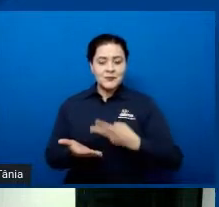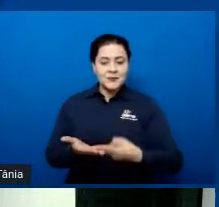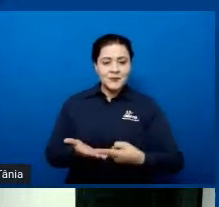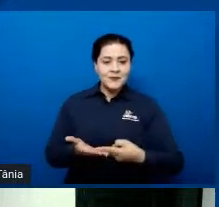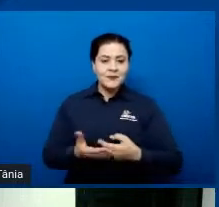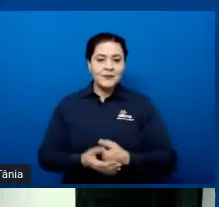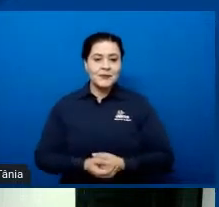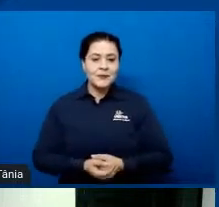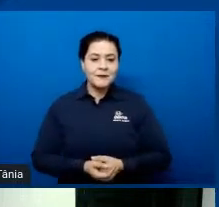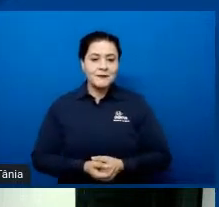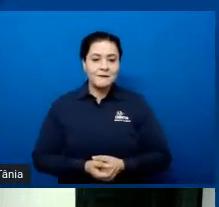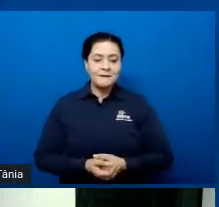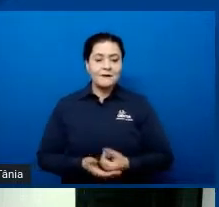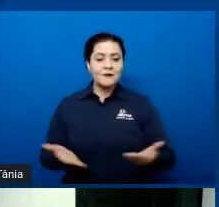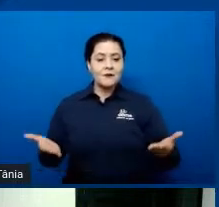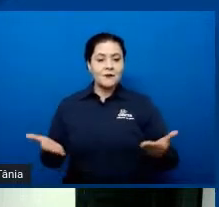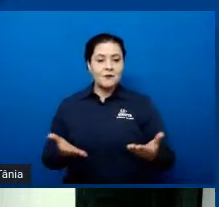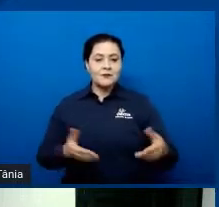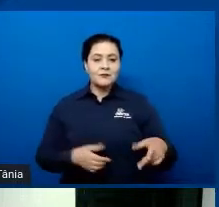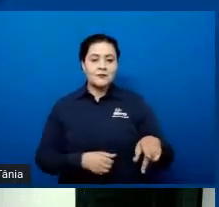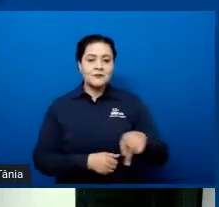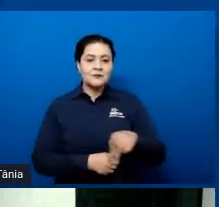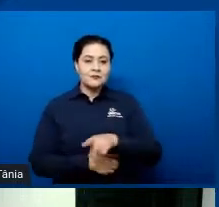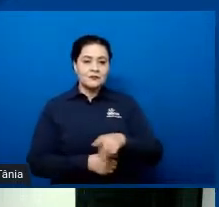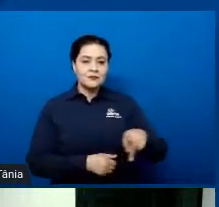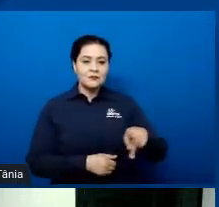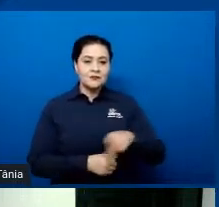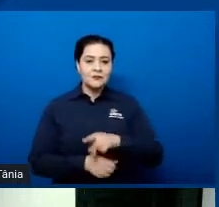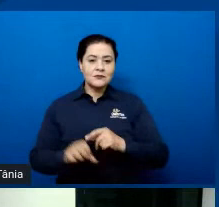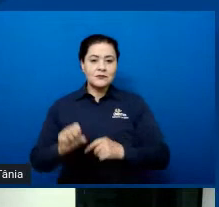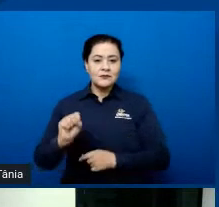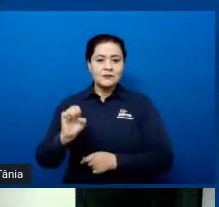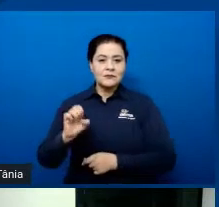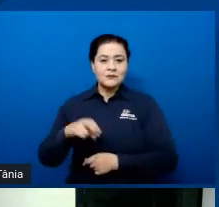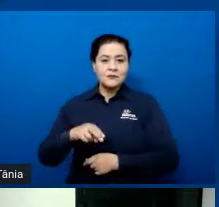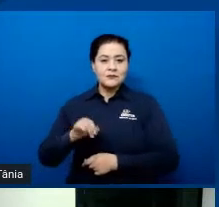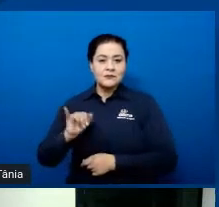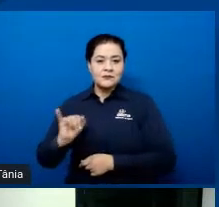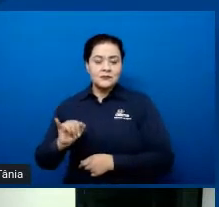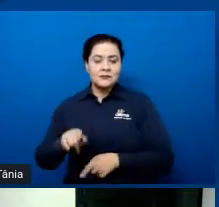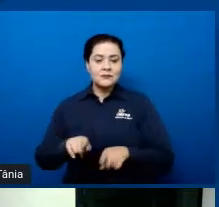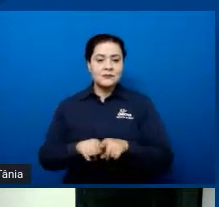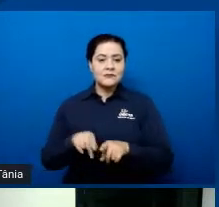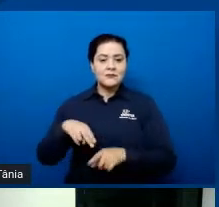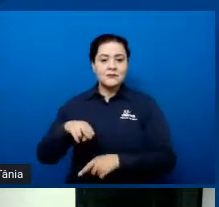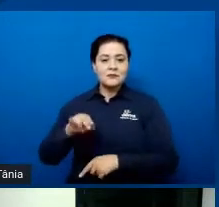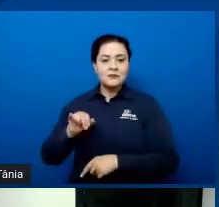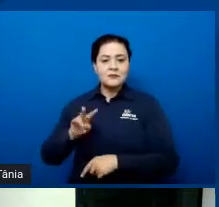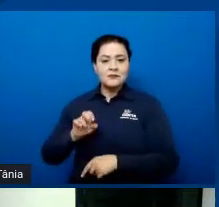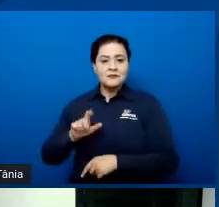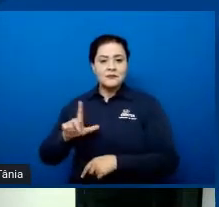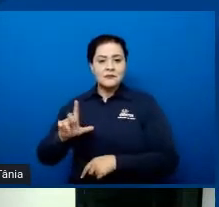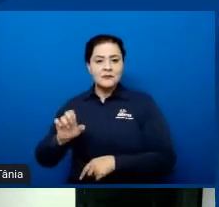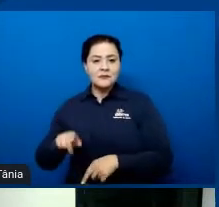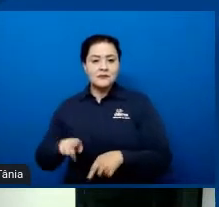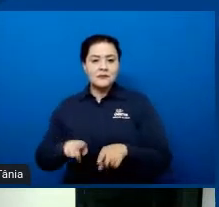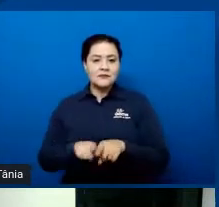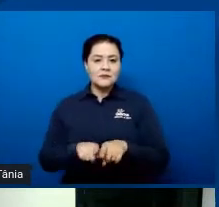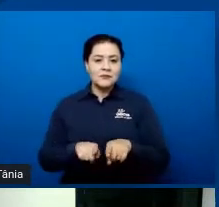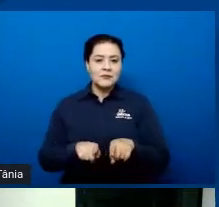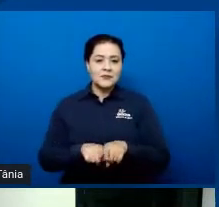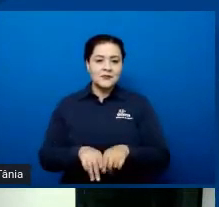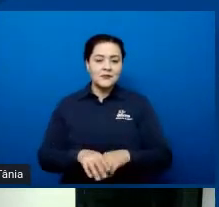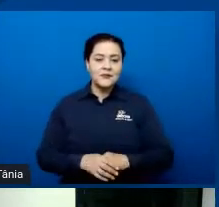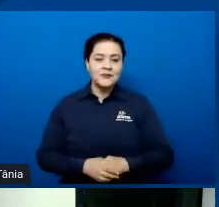Aí, hoje eu sou professor de ensino superior no Senai, no Univali, né? Pós-graduação na UBRA, na UPF, no DRIVE, no ESP, no